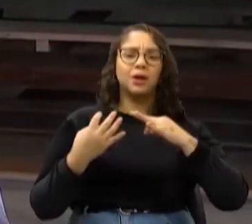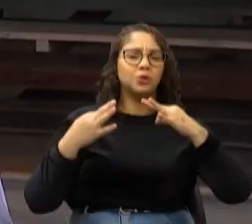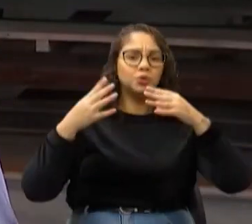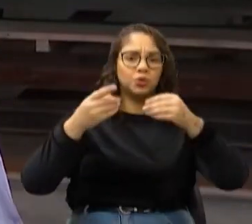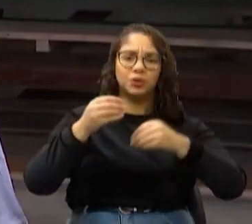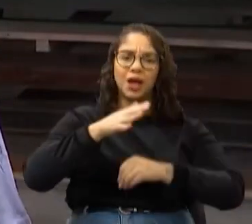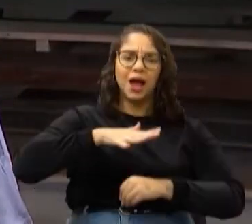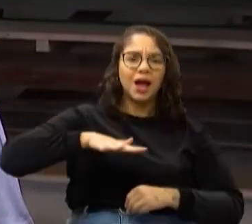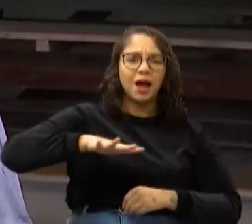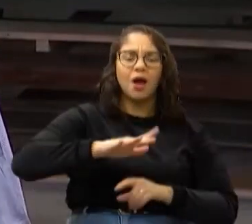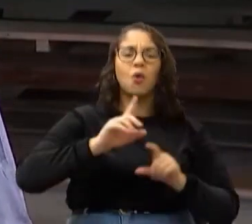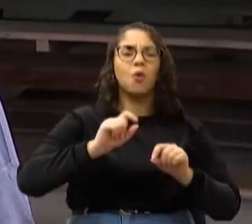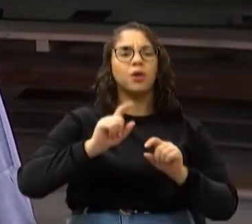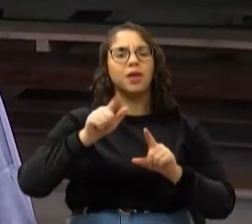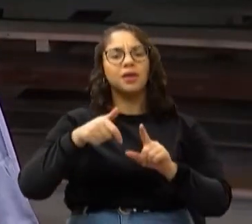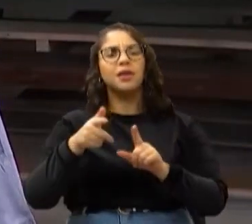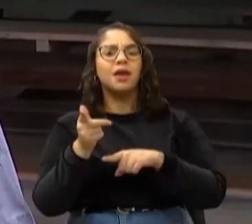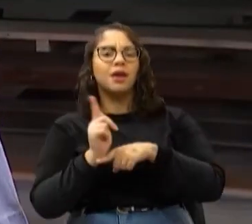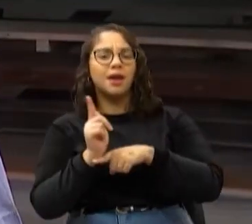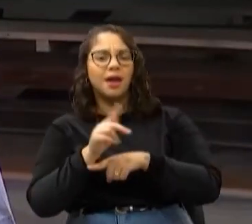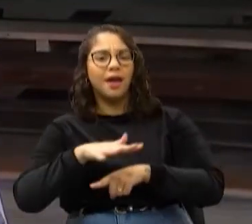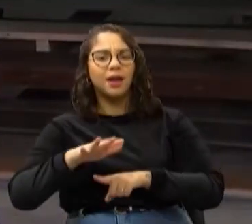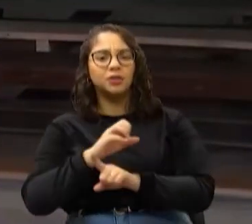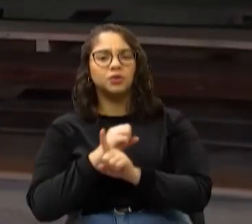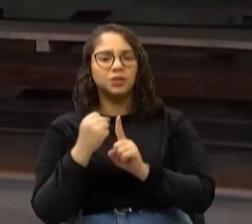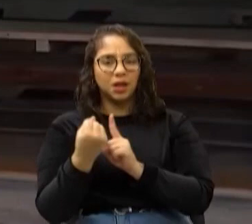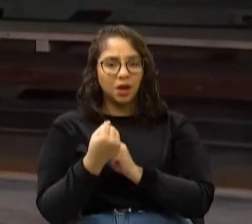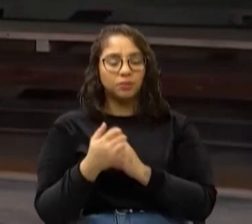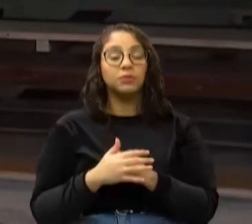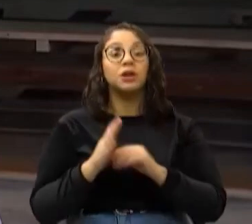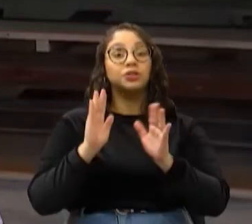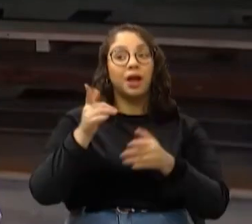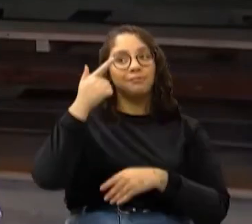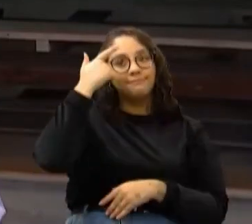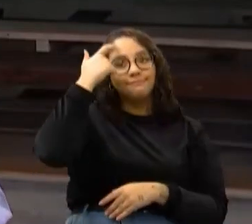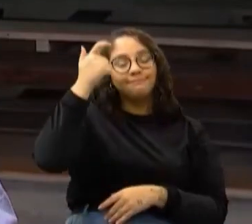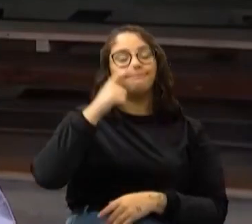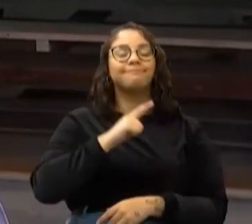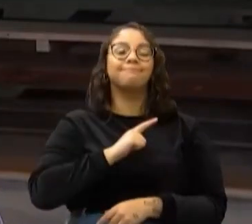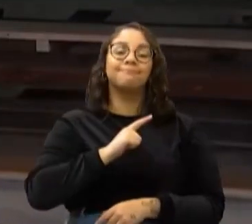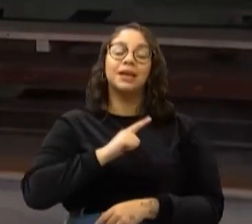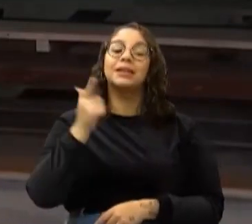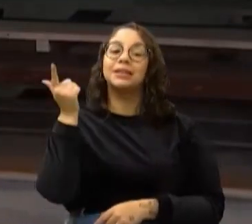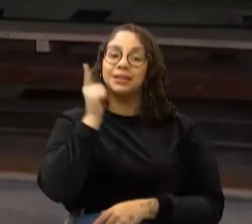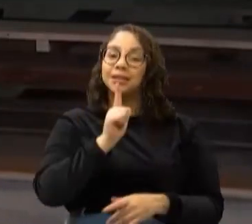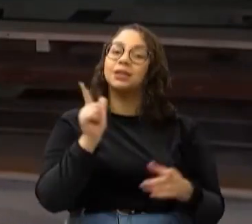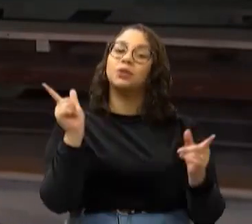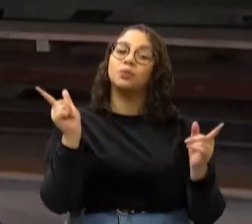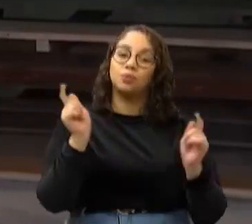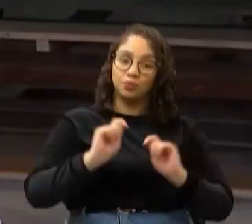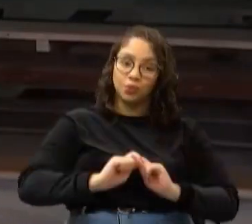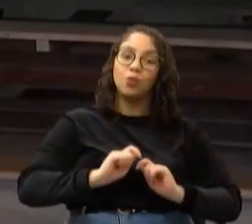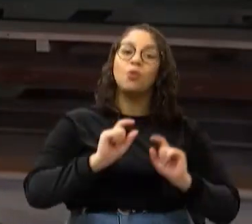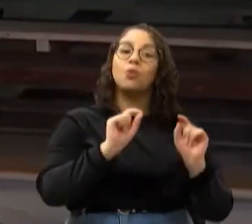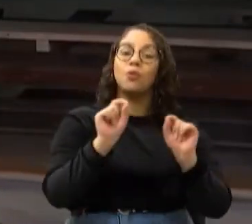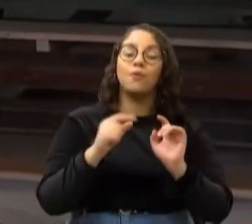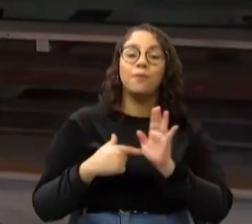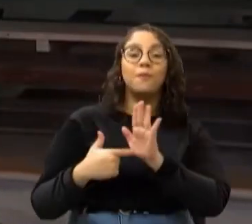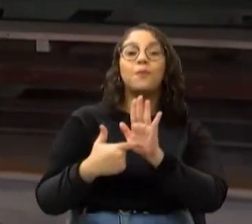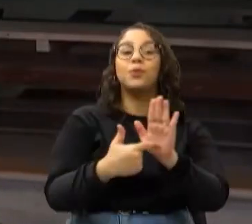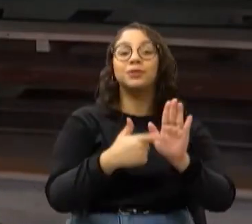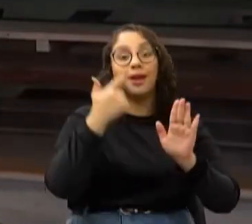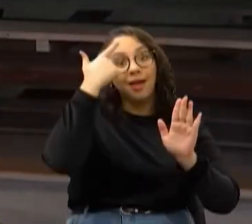em toda essa parte da gente pensar no negócio social. Nós já tínhamos uma ideia e isso nós